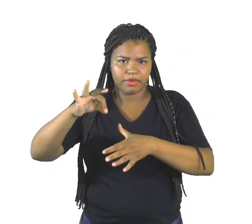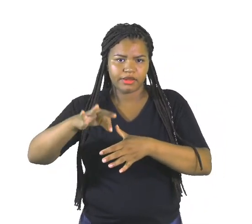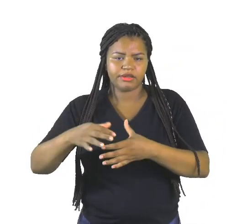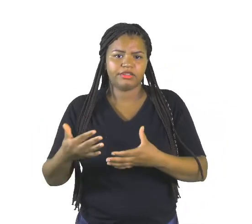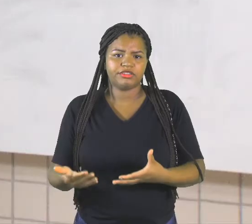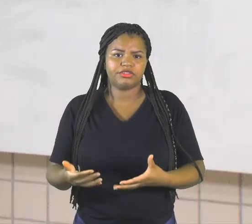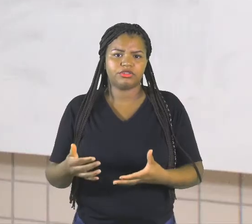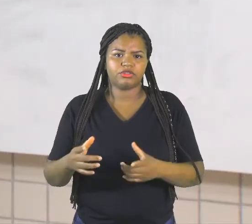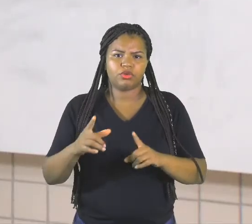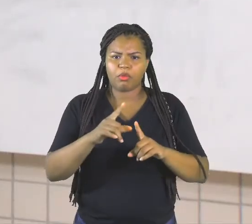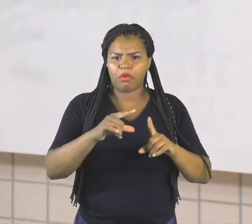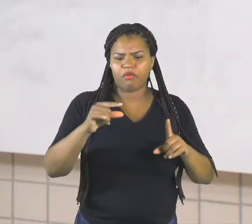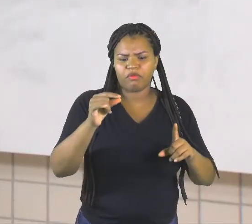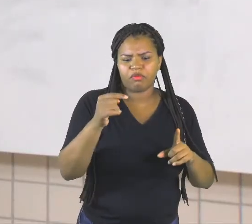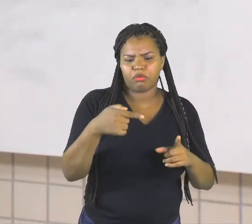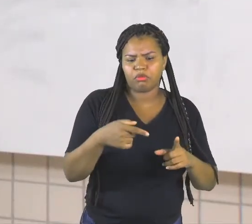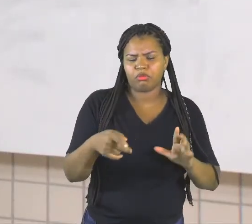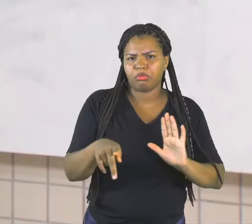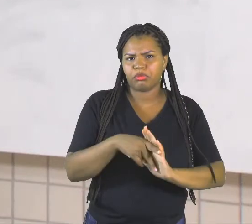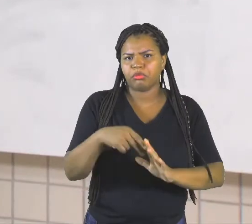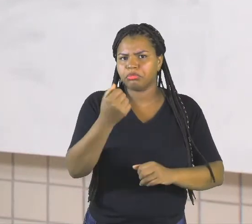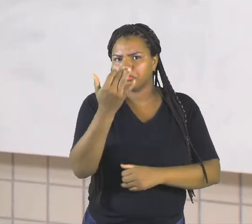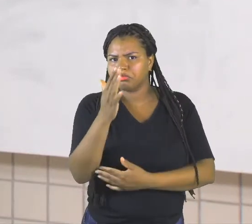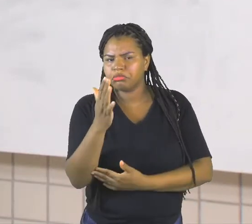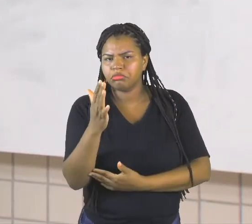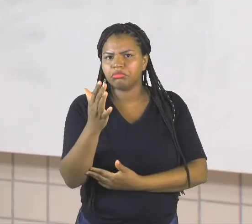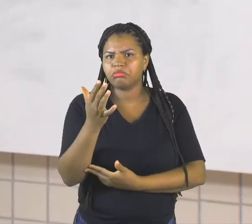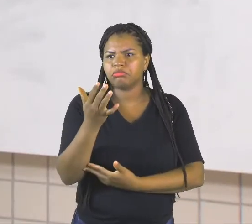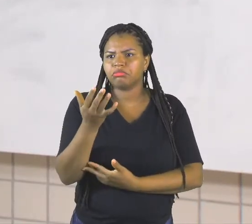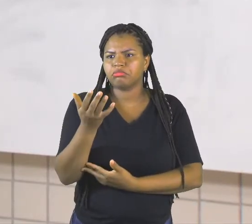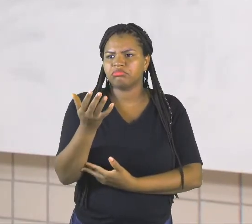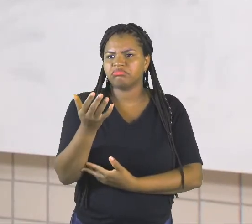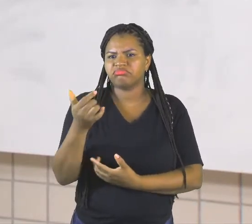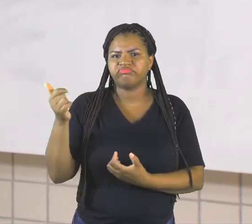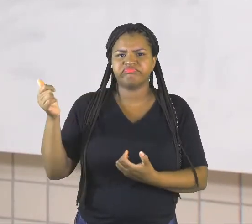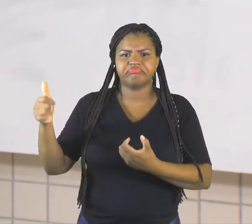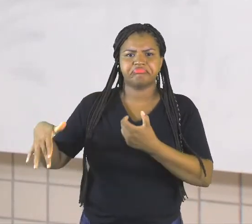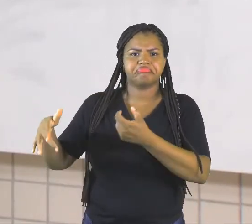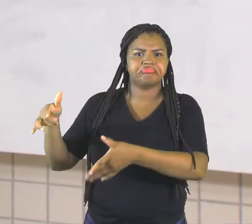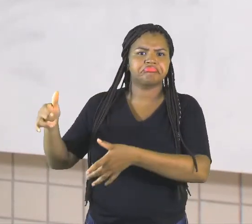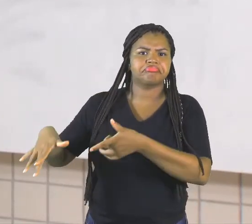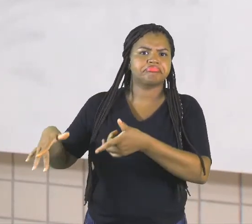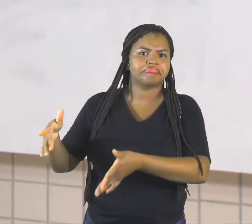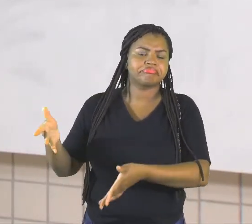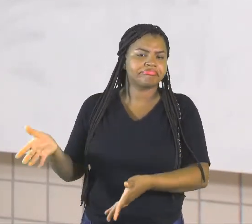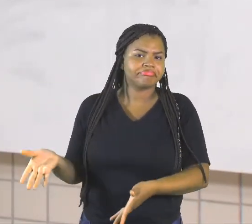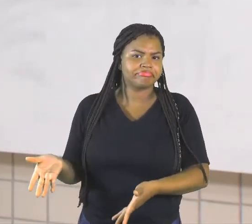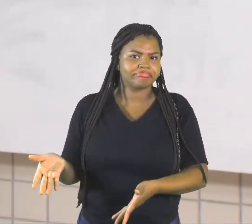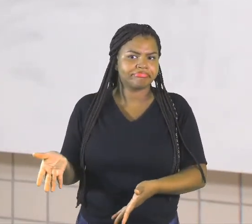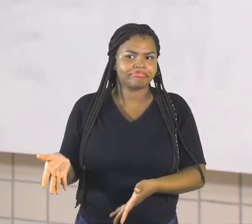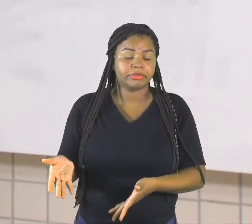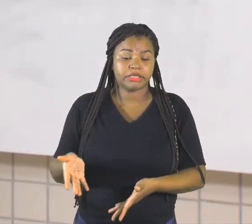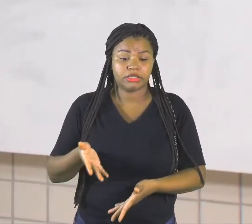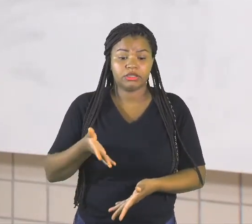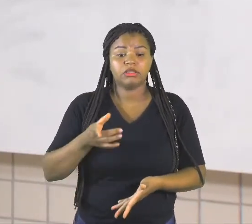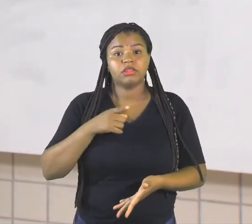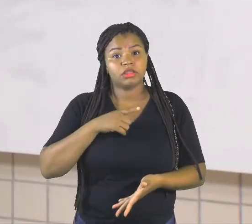exemplo, uma folha na planta, né? Eles geralmente são jogados fora, né? Então, há formas